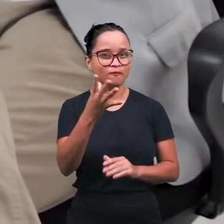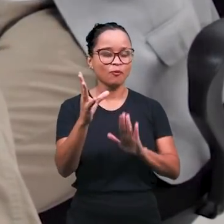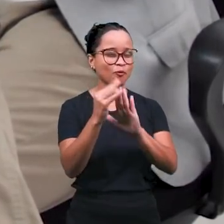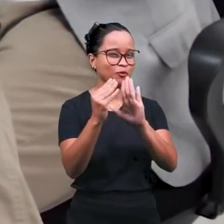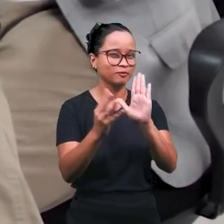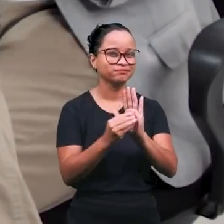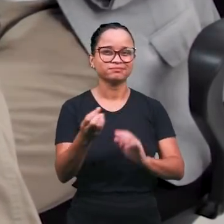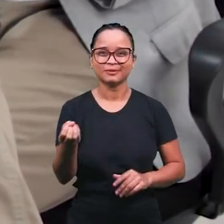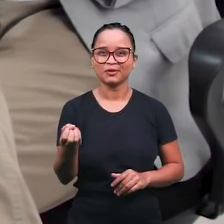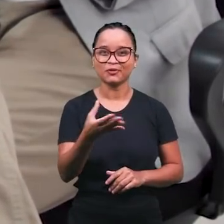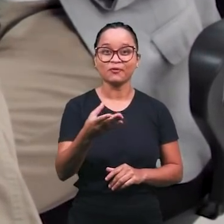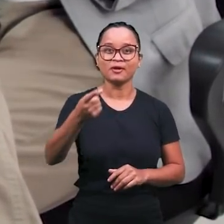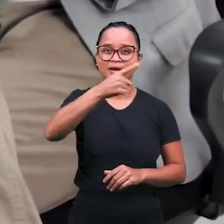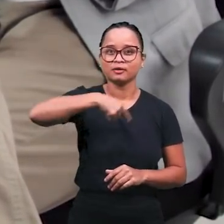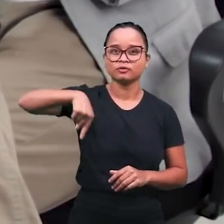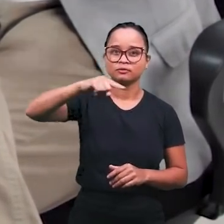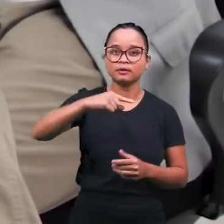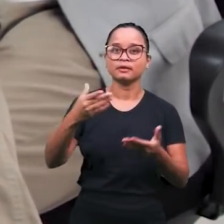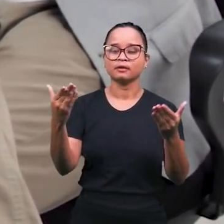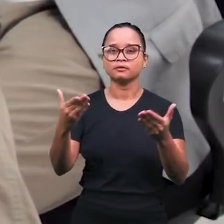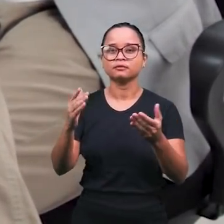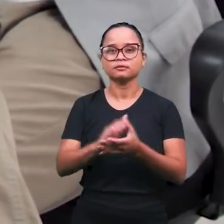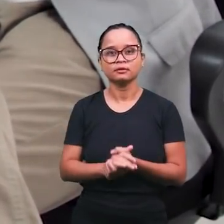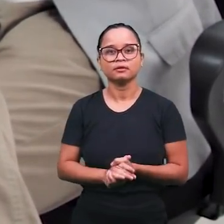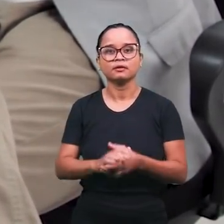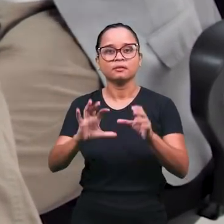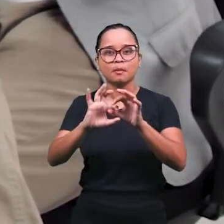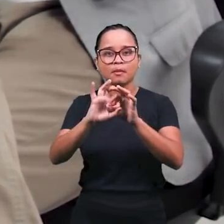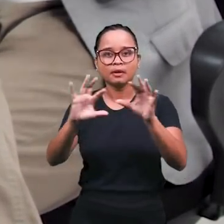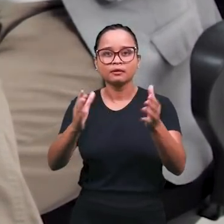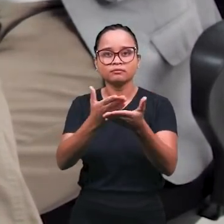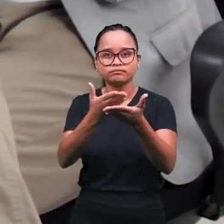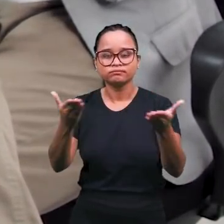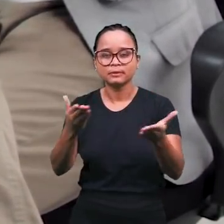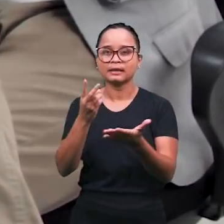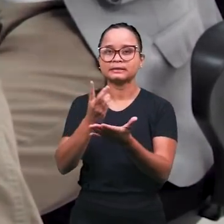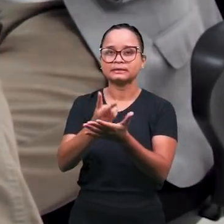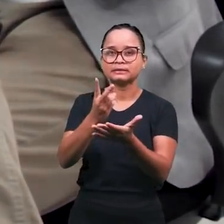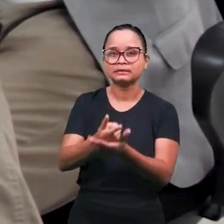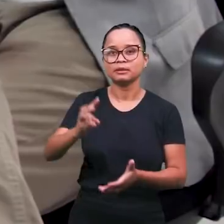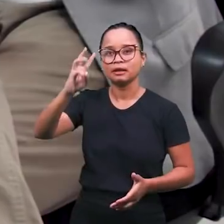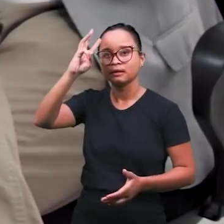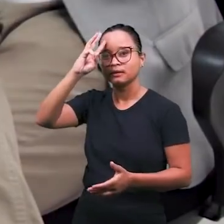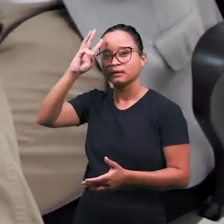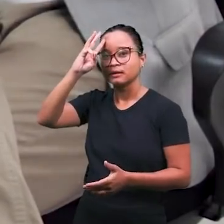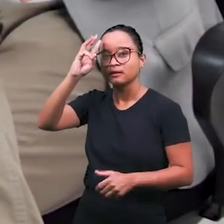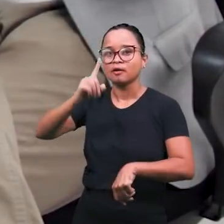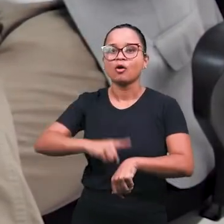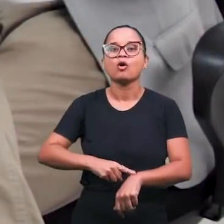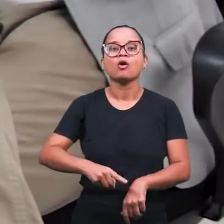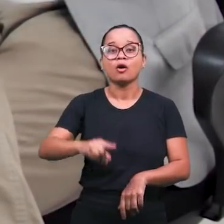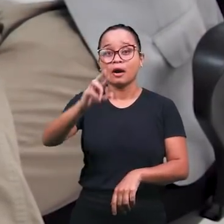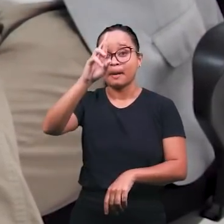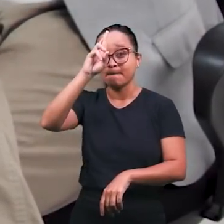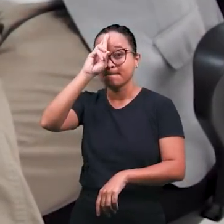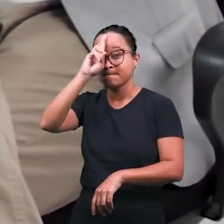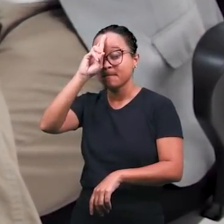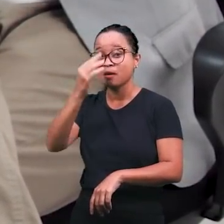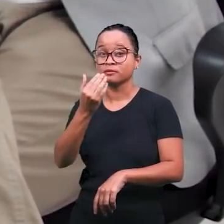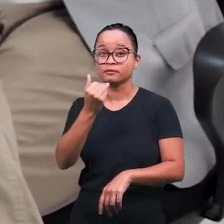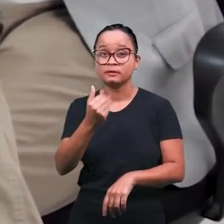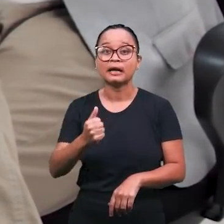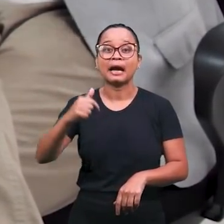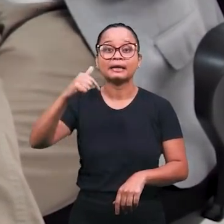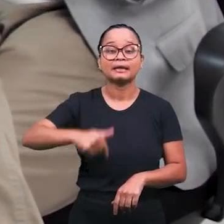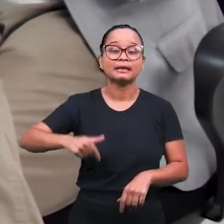este conteúdo novo que nós temos colocado à sua disposição, sempre às terças-feiras ao meio-dia, aqui pela